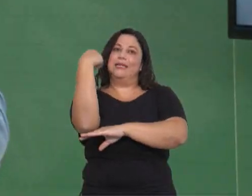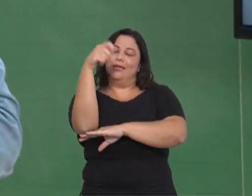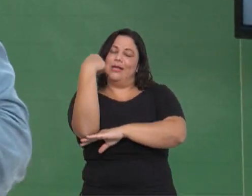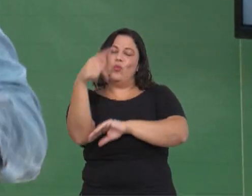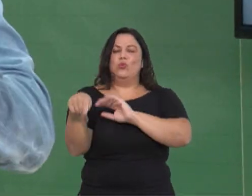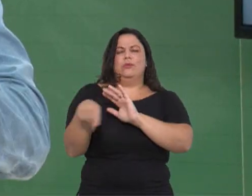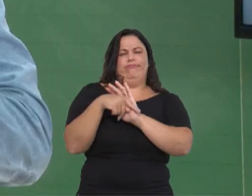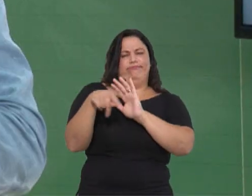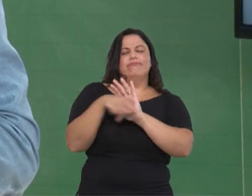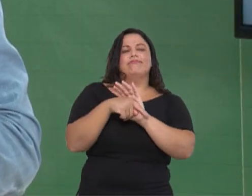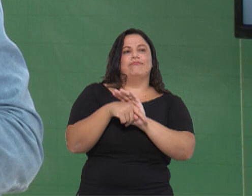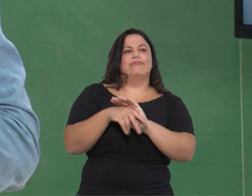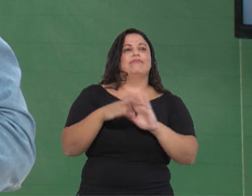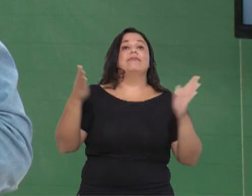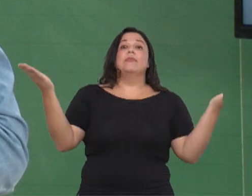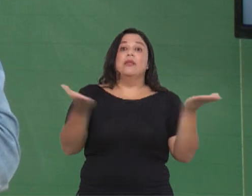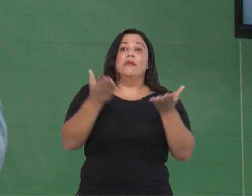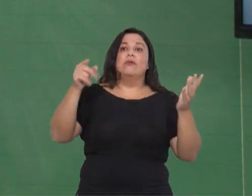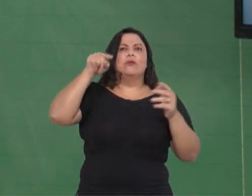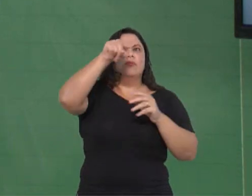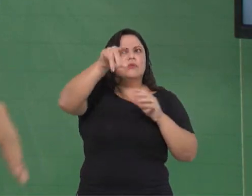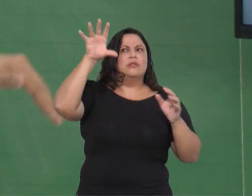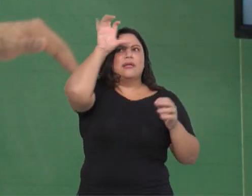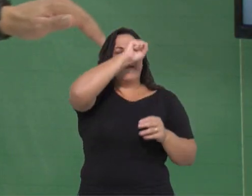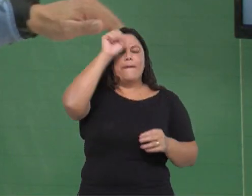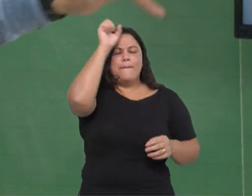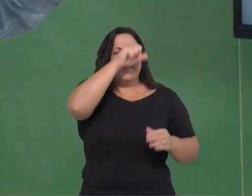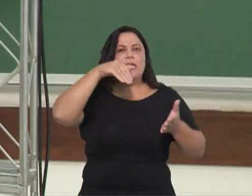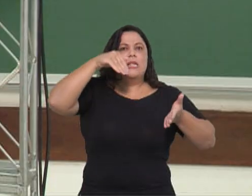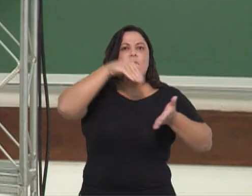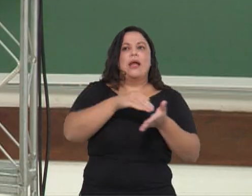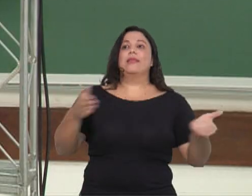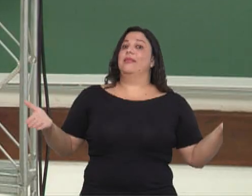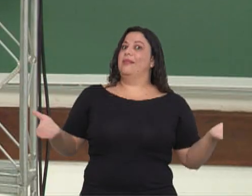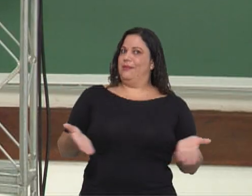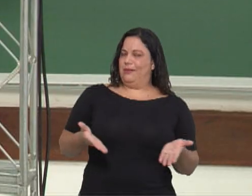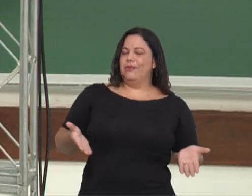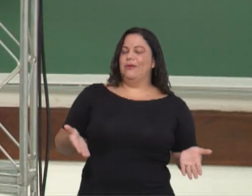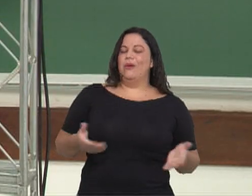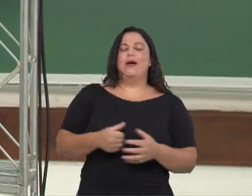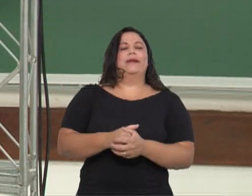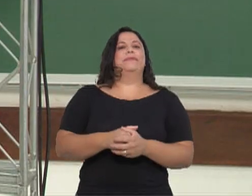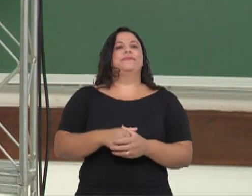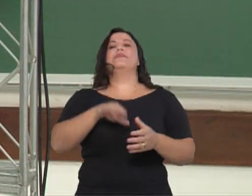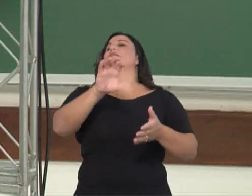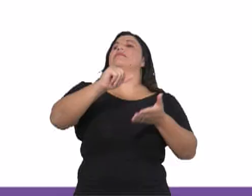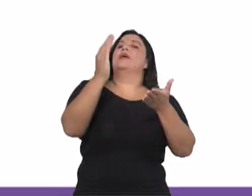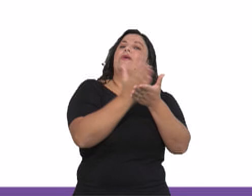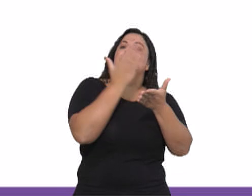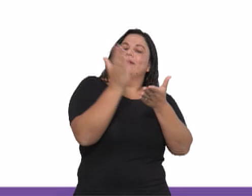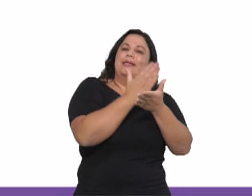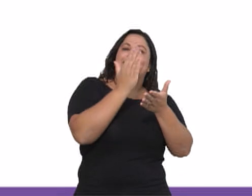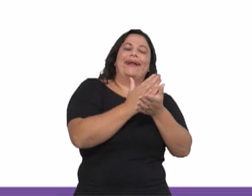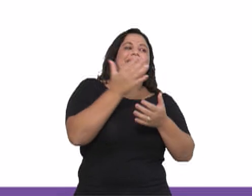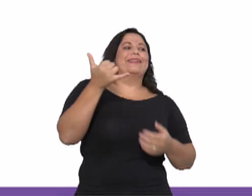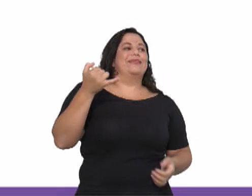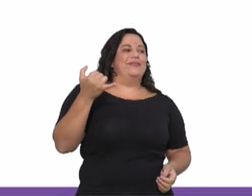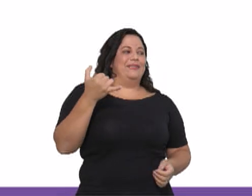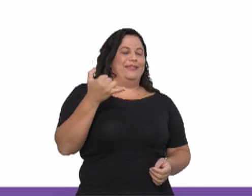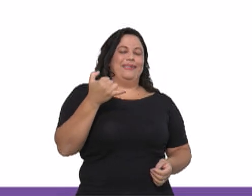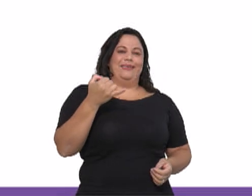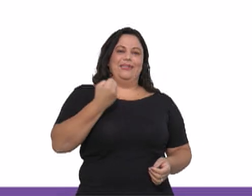você aprendeu até agora. Continuamos o nosso quiz. Pegue o caderno e a caneta. Número